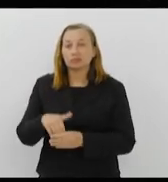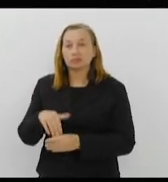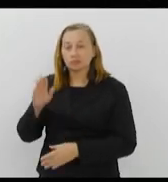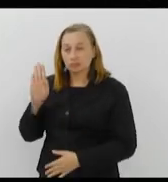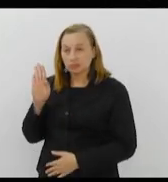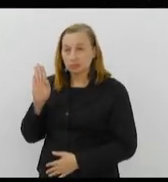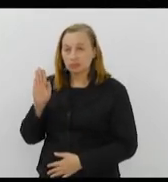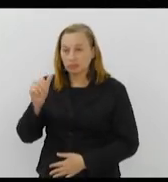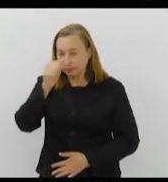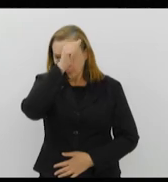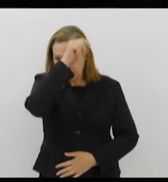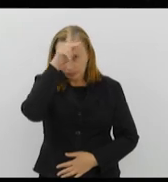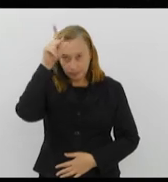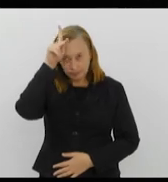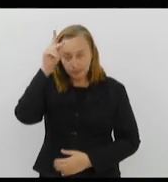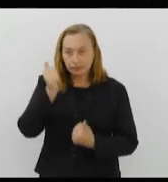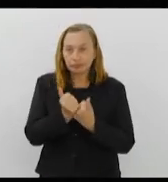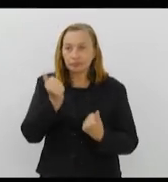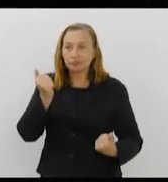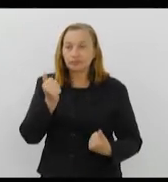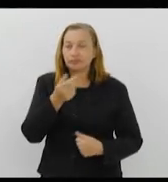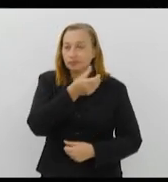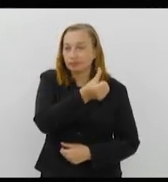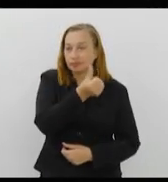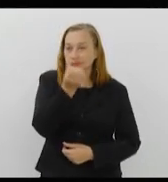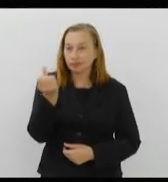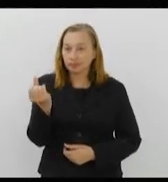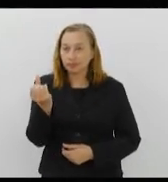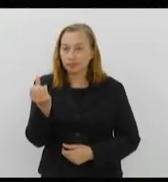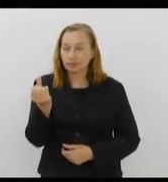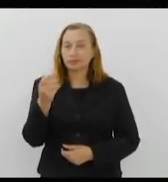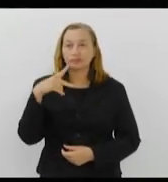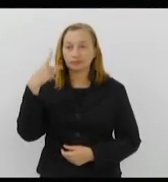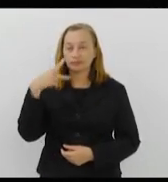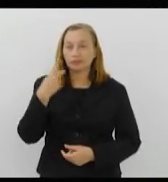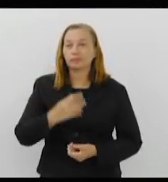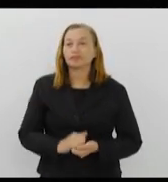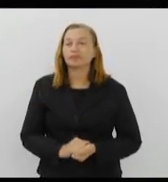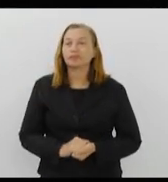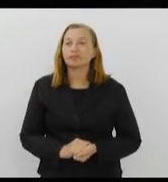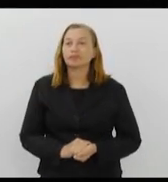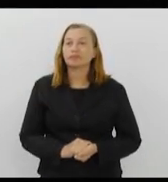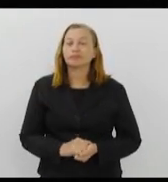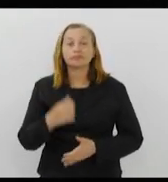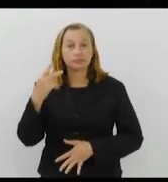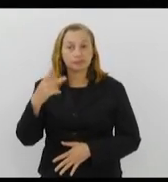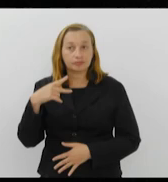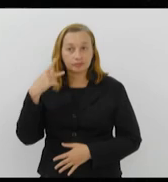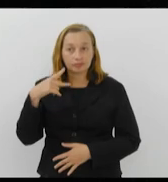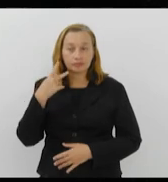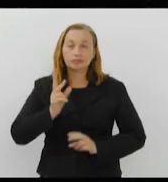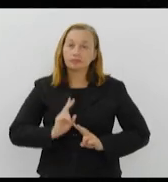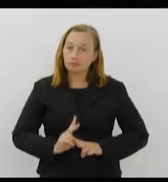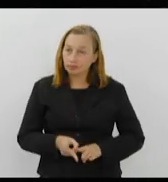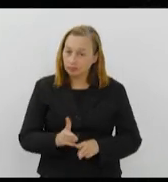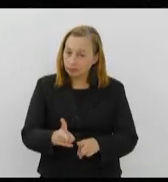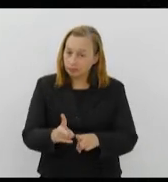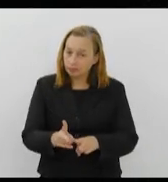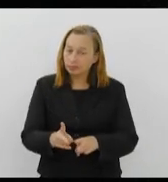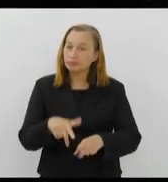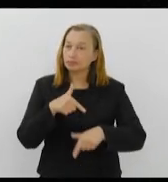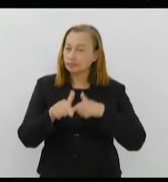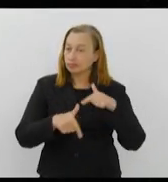vices 16 parlamentares. E o parlamento tem que continuar a